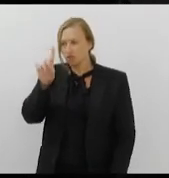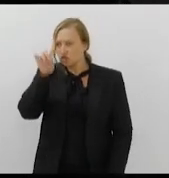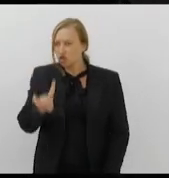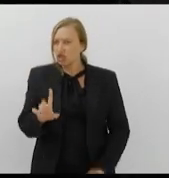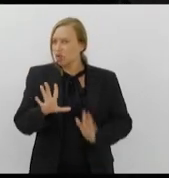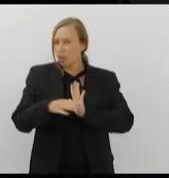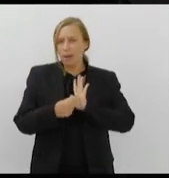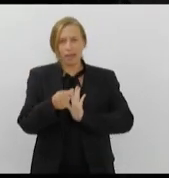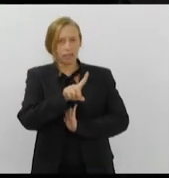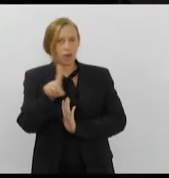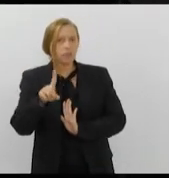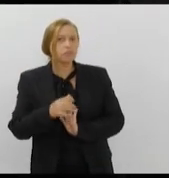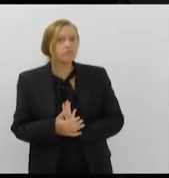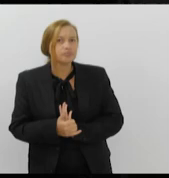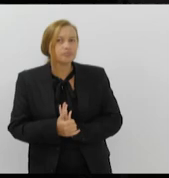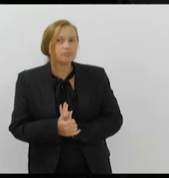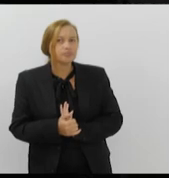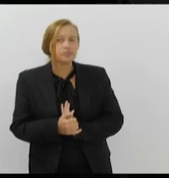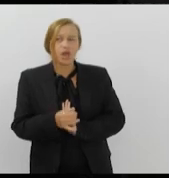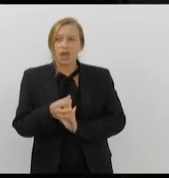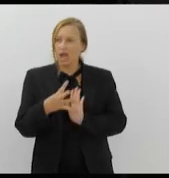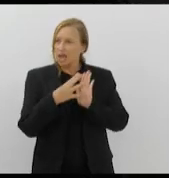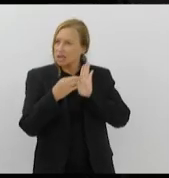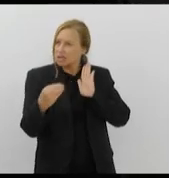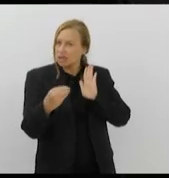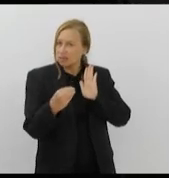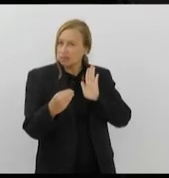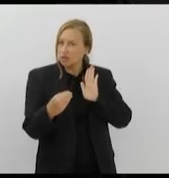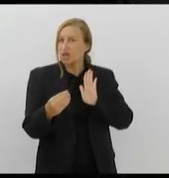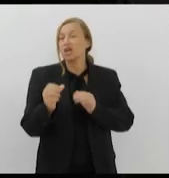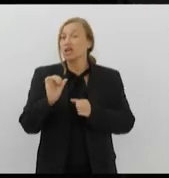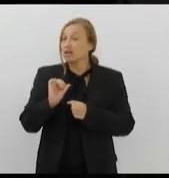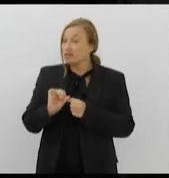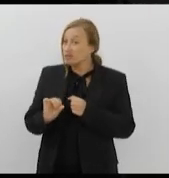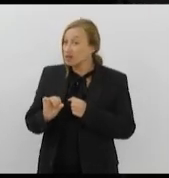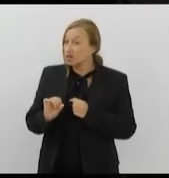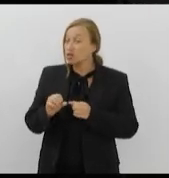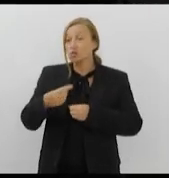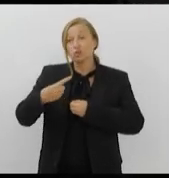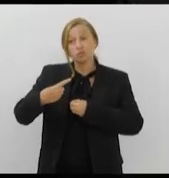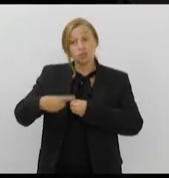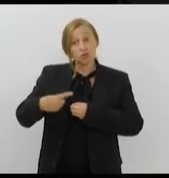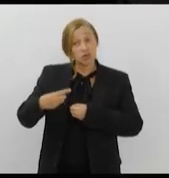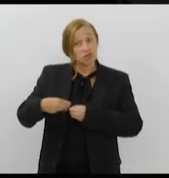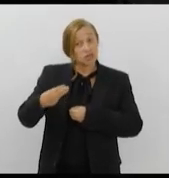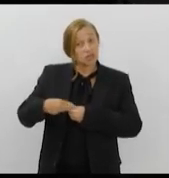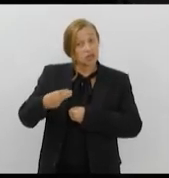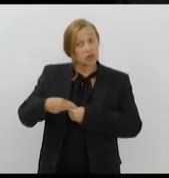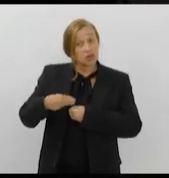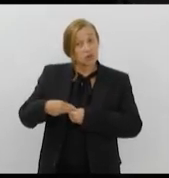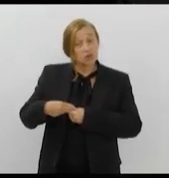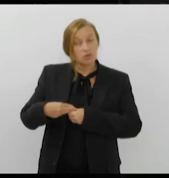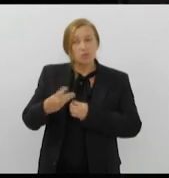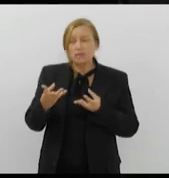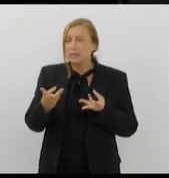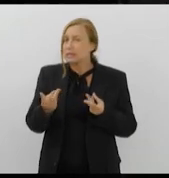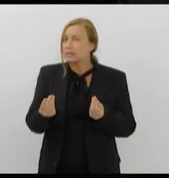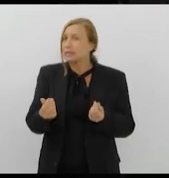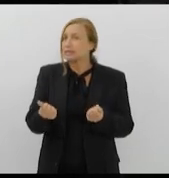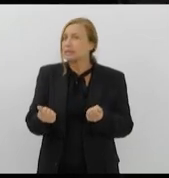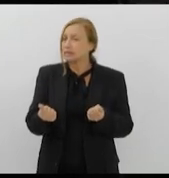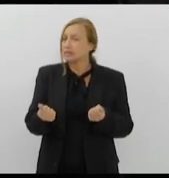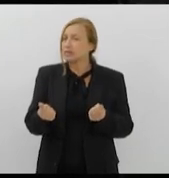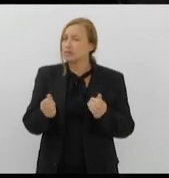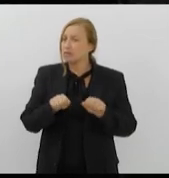roubar. Exemplo, o que a senhora fez no município, no momento sensível e